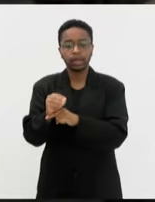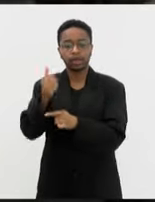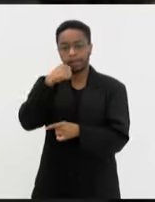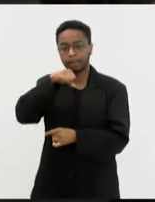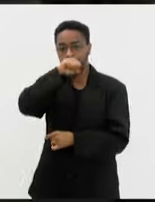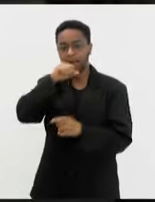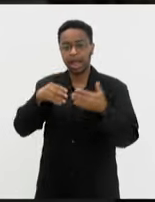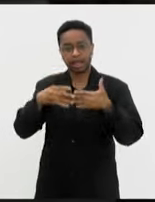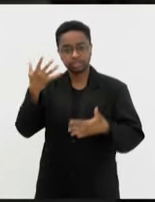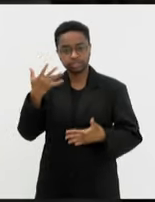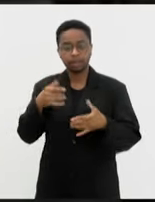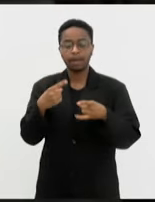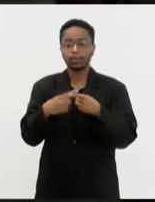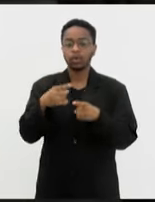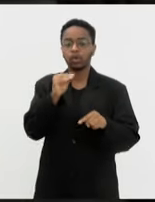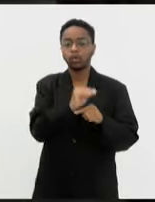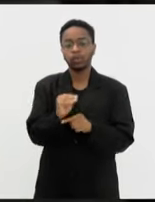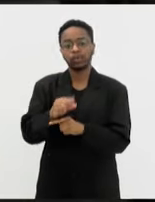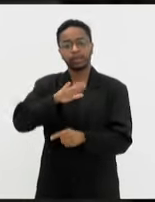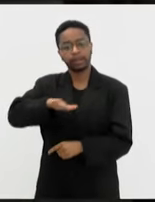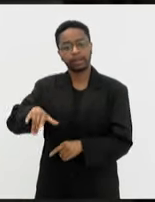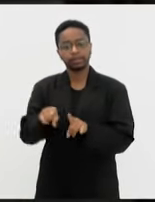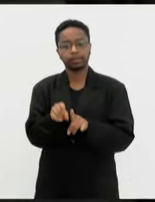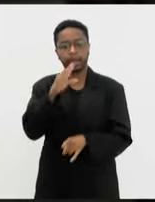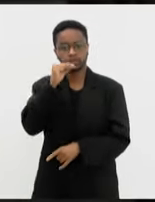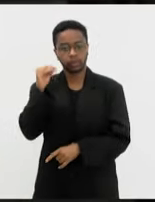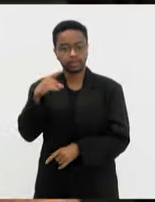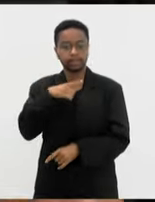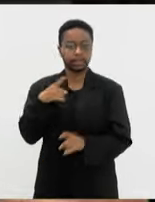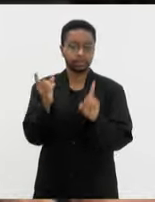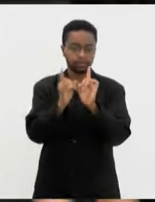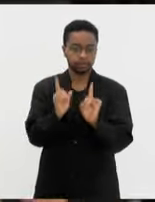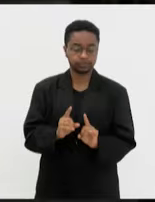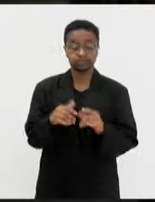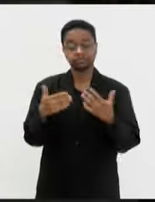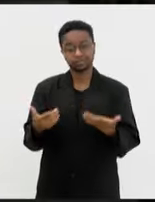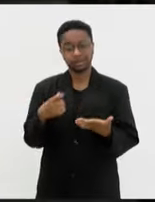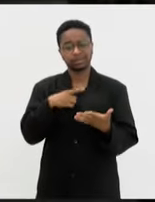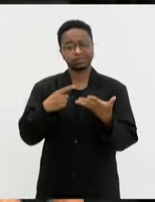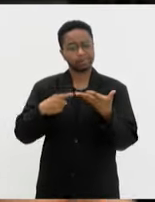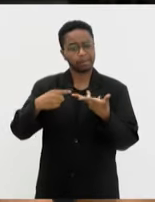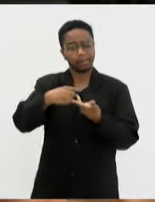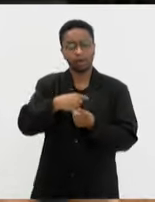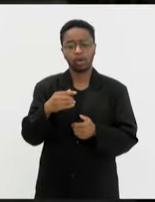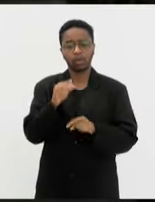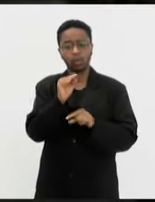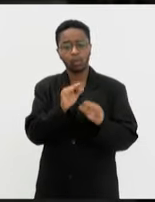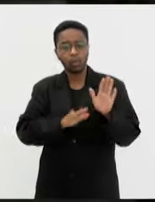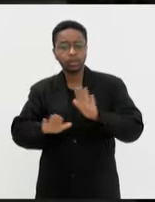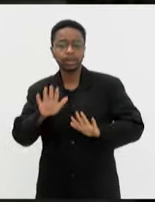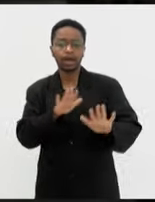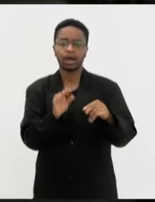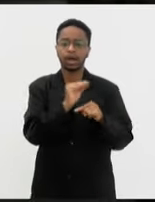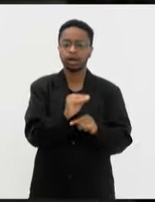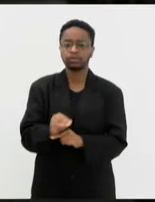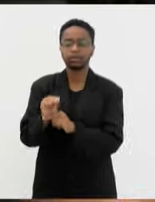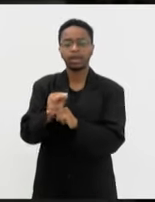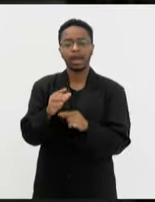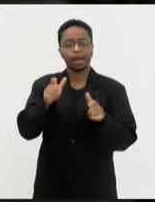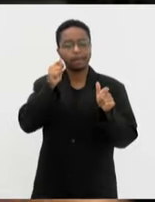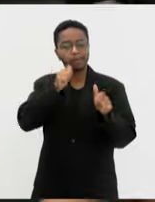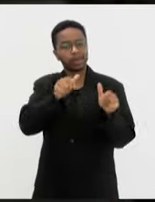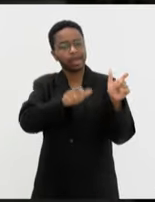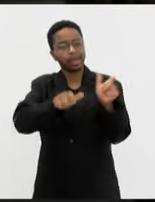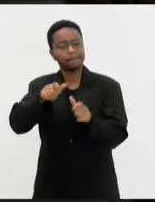mães que cuidam de crianças e adolescentes com deficiência. Então, assim, são muitos cuidados que as mulheres estão precisando na nossa sociedade